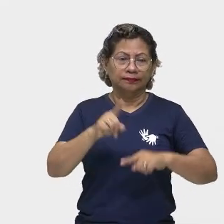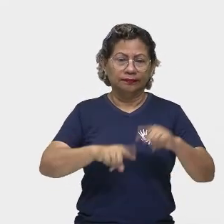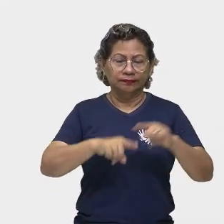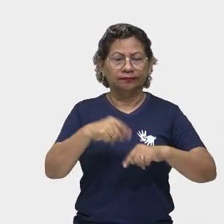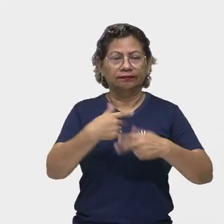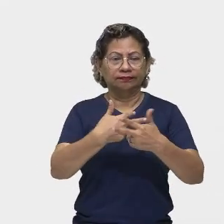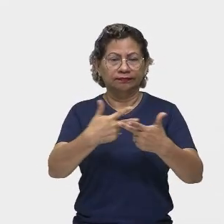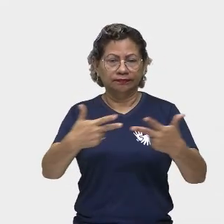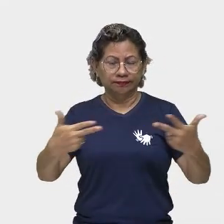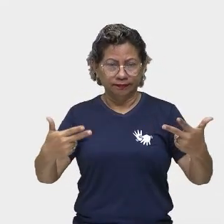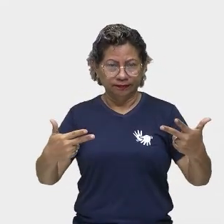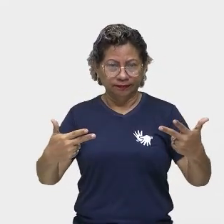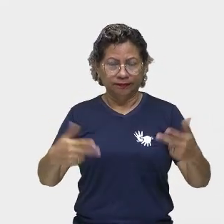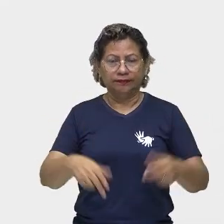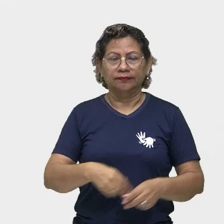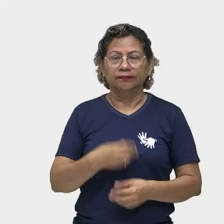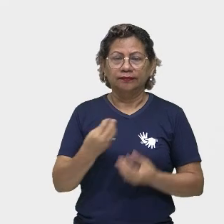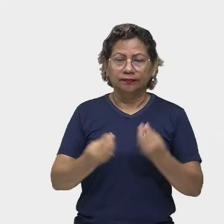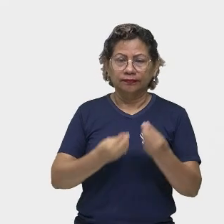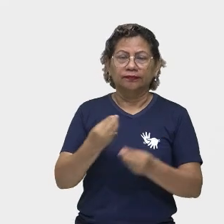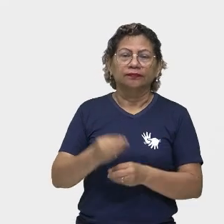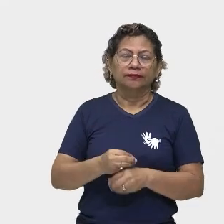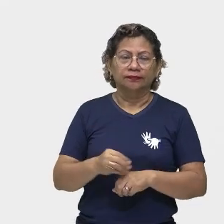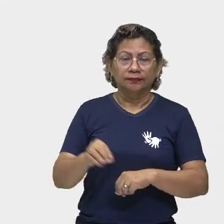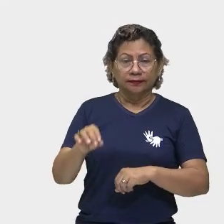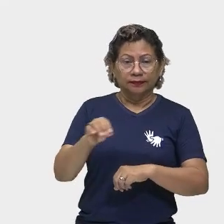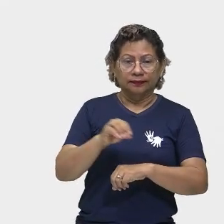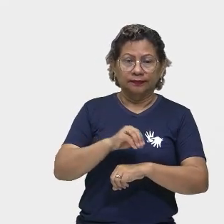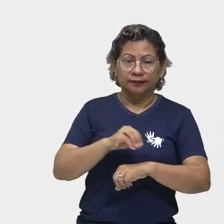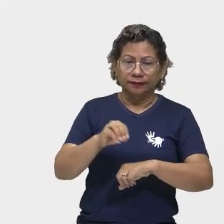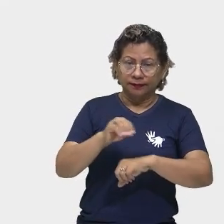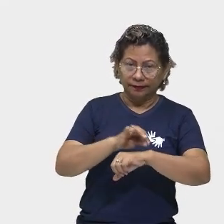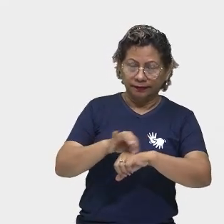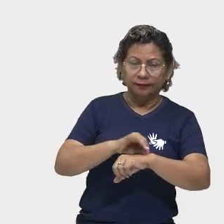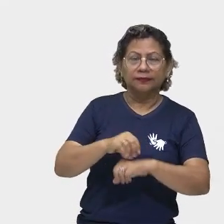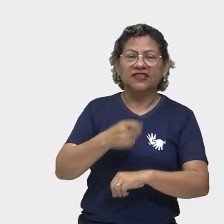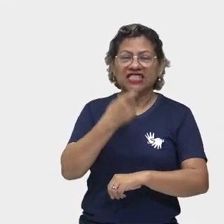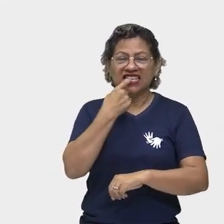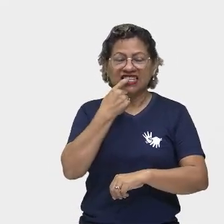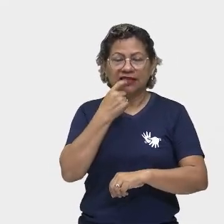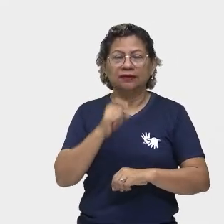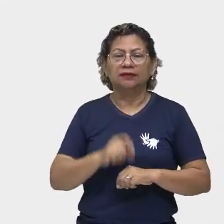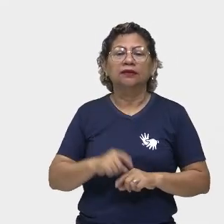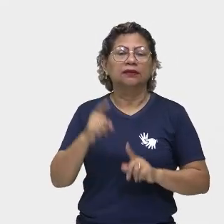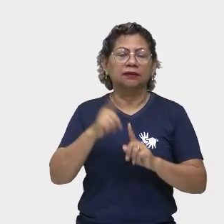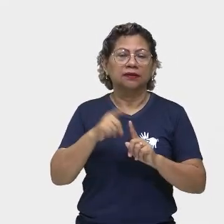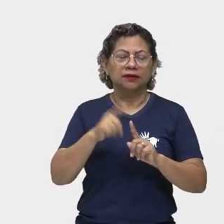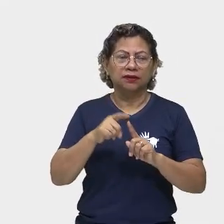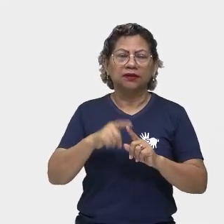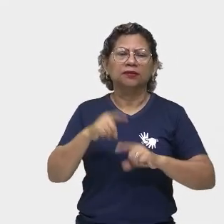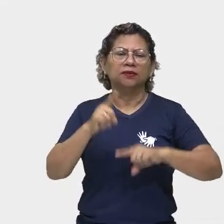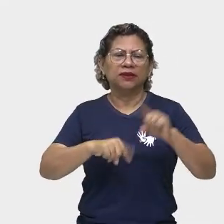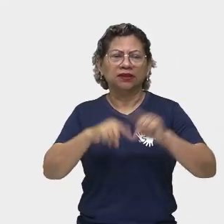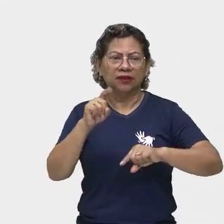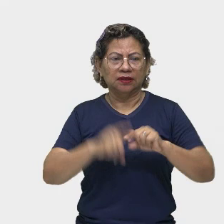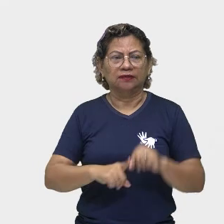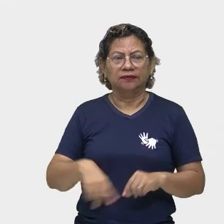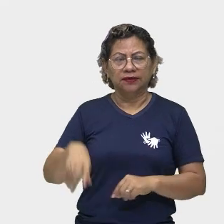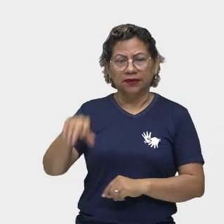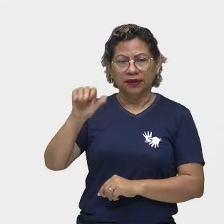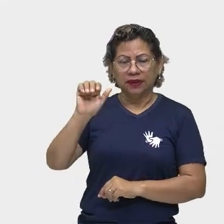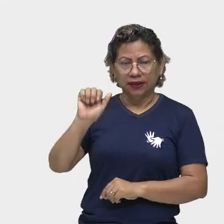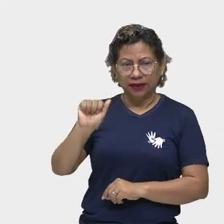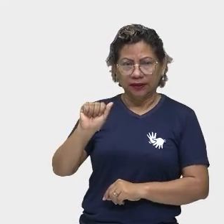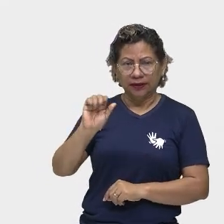inúmeros produtos, como a borracha e o plástico. Então, que material é esse? A gente observa aqui o gás natural, o